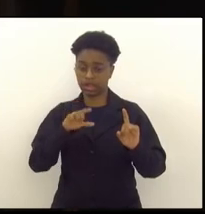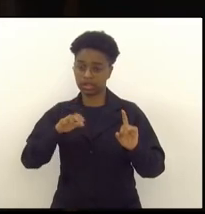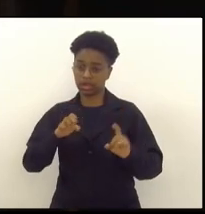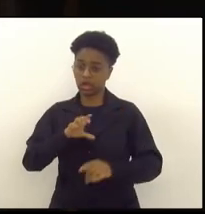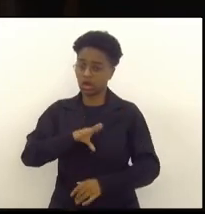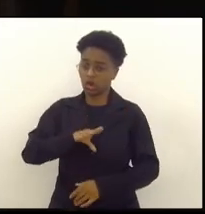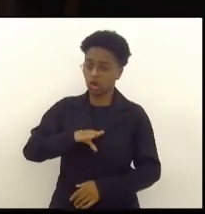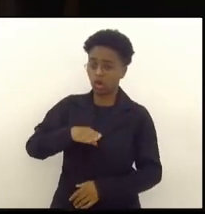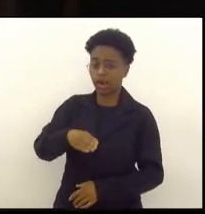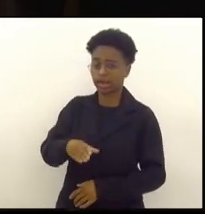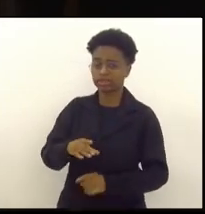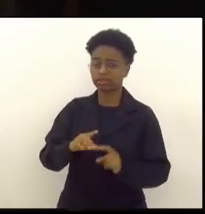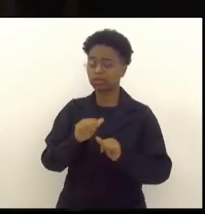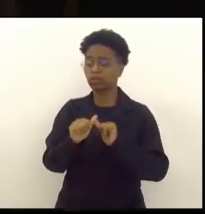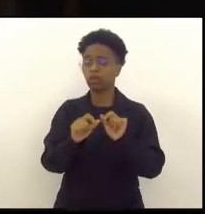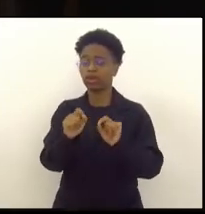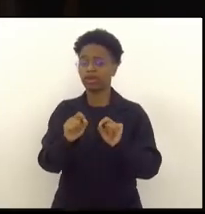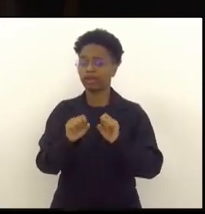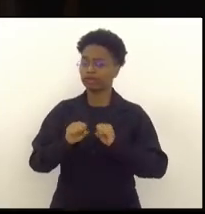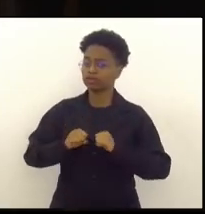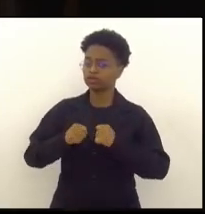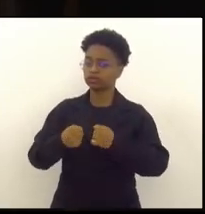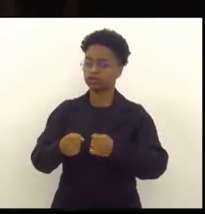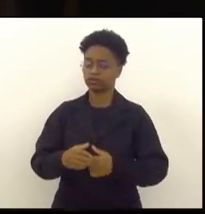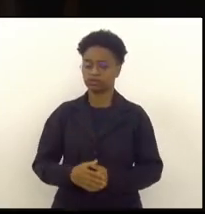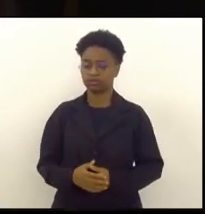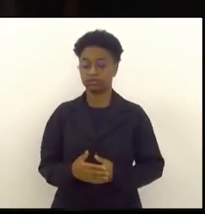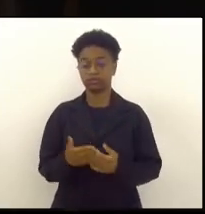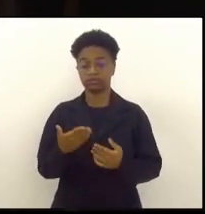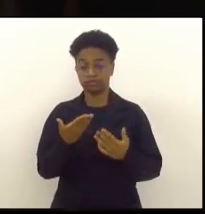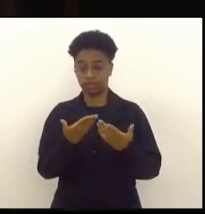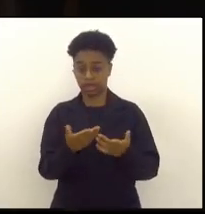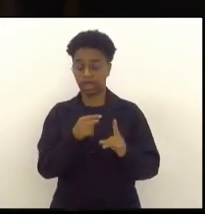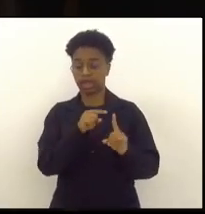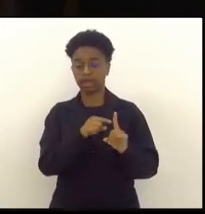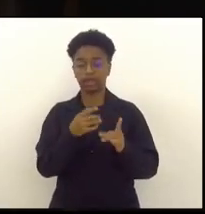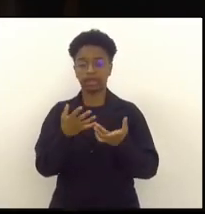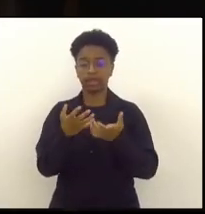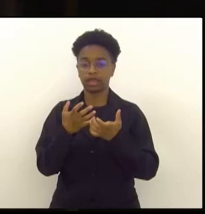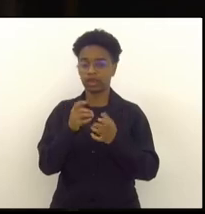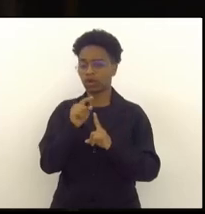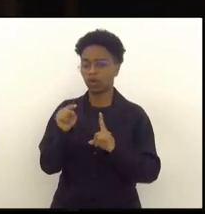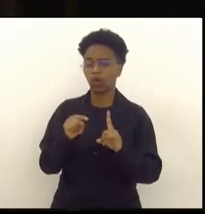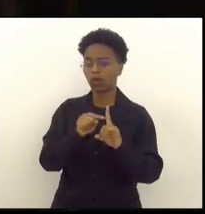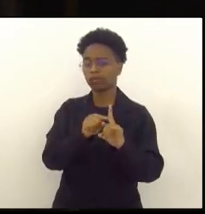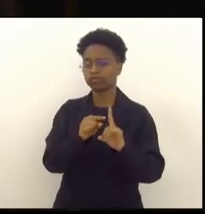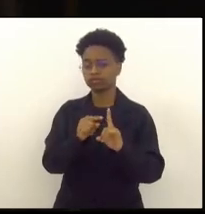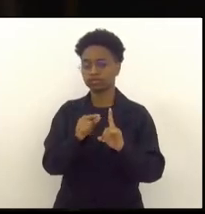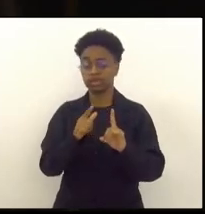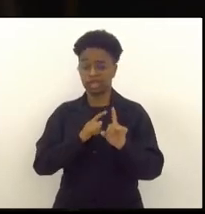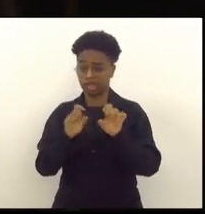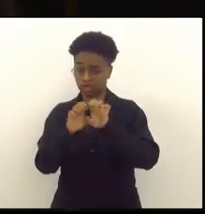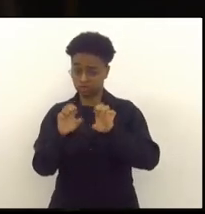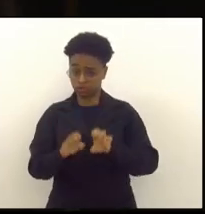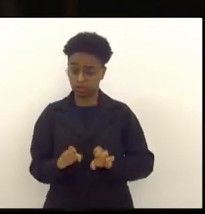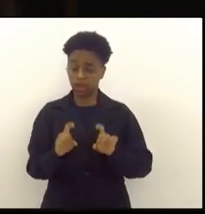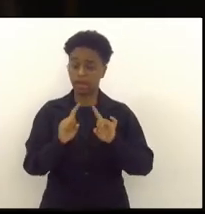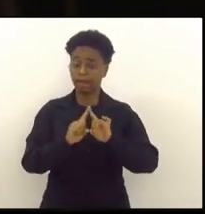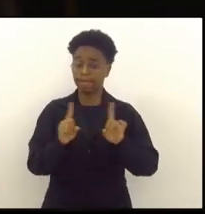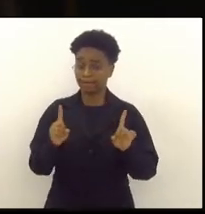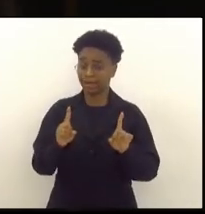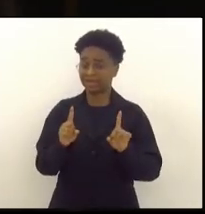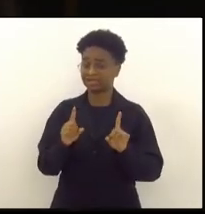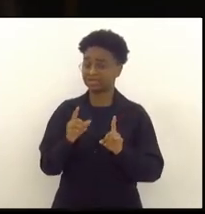transformou coragem em dedicação. Então ela foi em busca dos fins. Com a estrutura que ela tinha, e a PTM não estava na